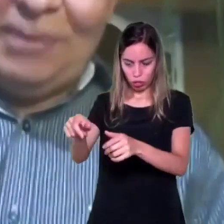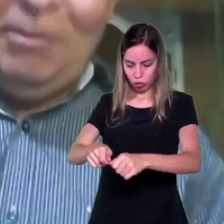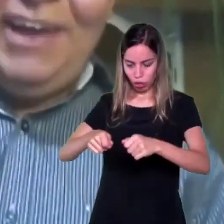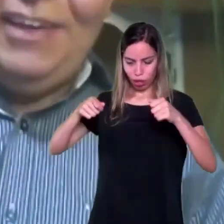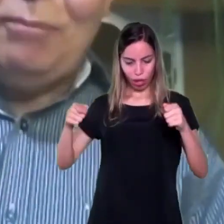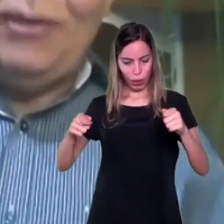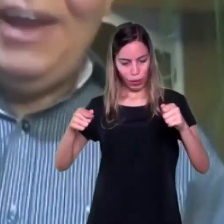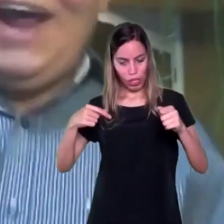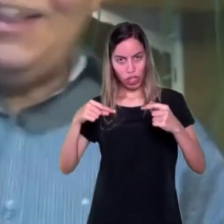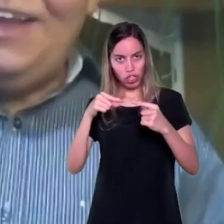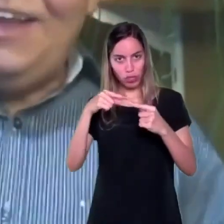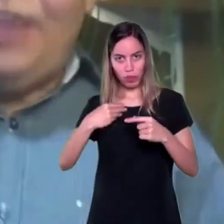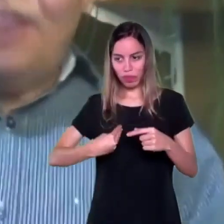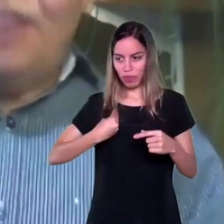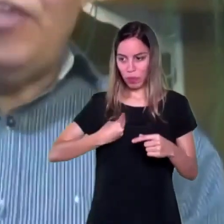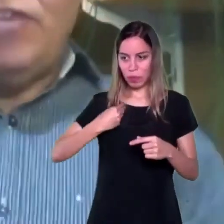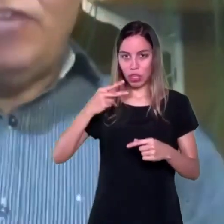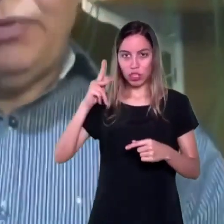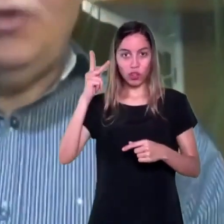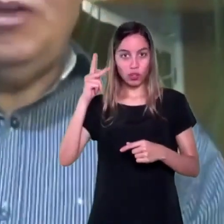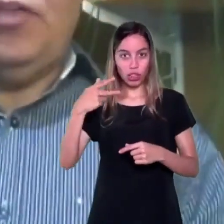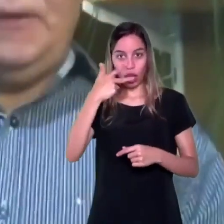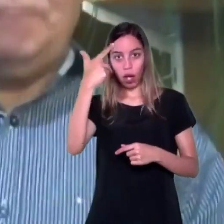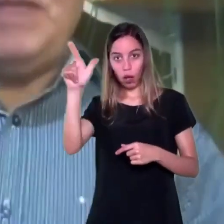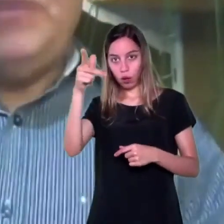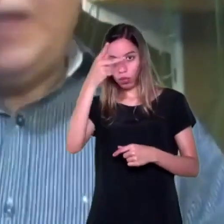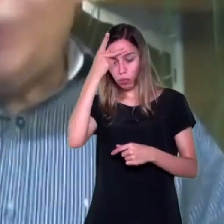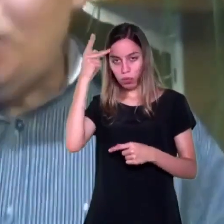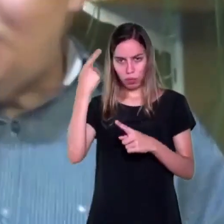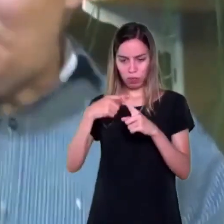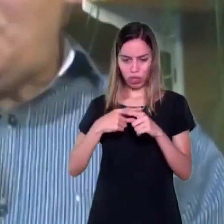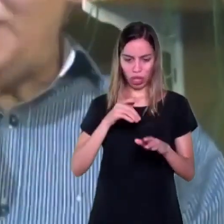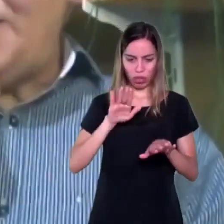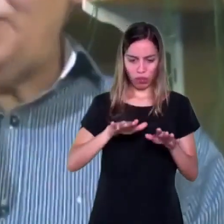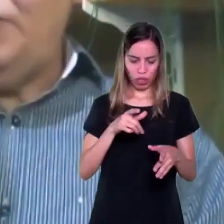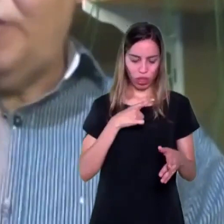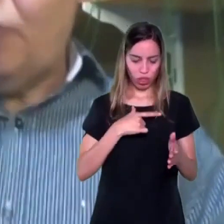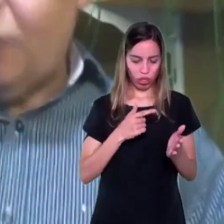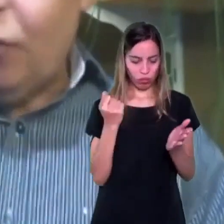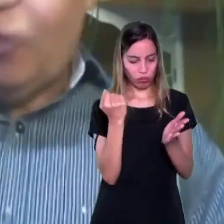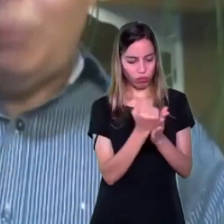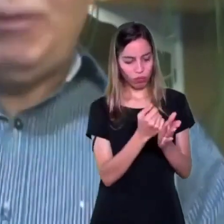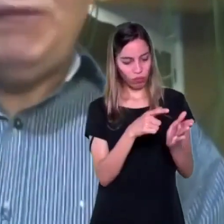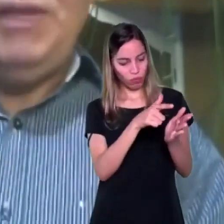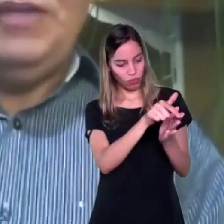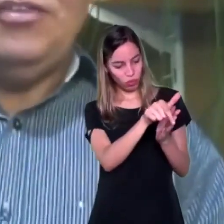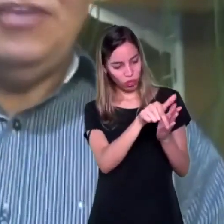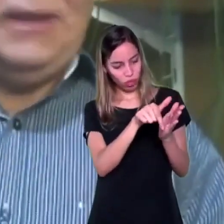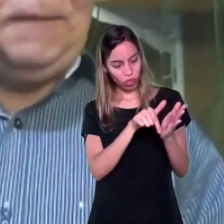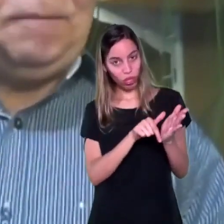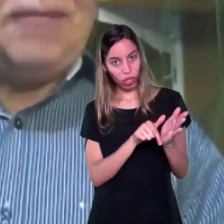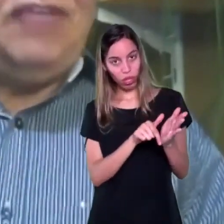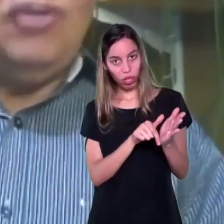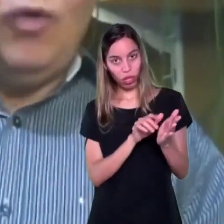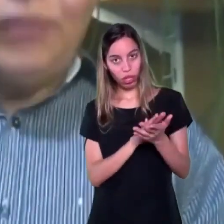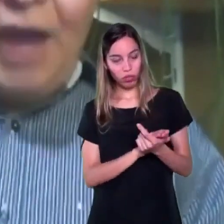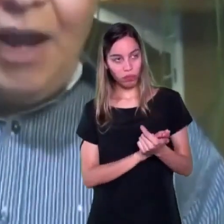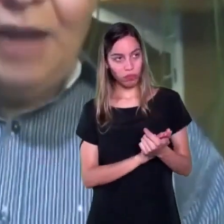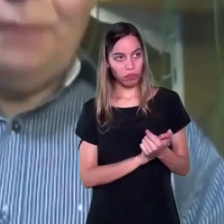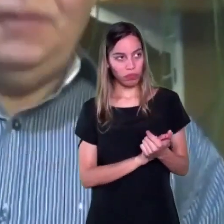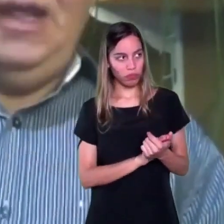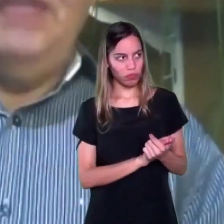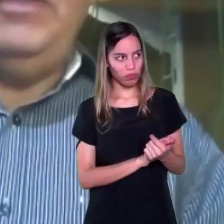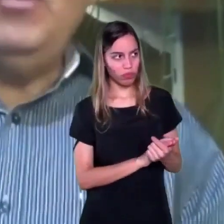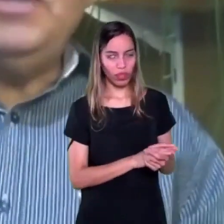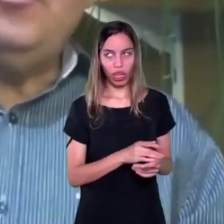outro também, né? Porque ali tem as dedicatórias. Tem até um relato interessante, se você me permite, de